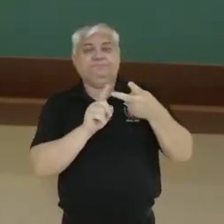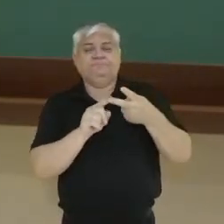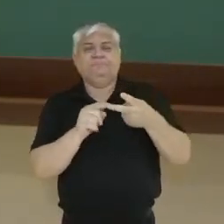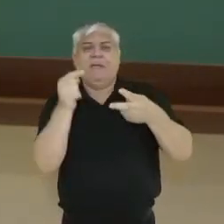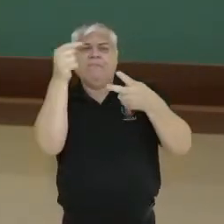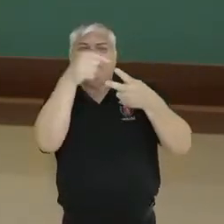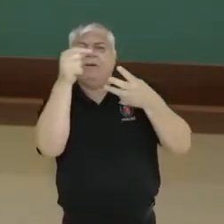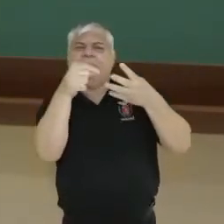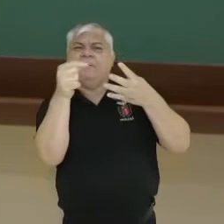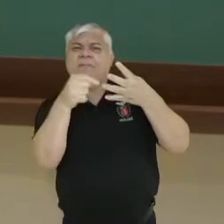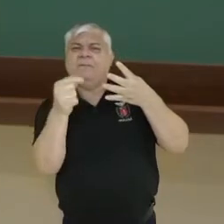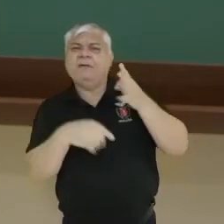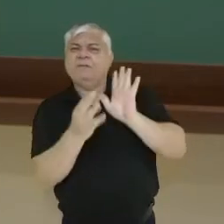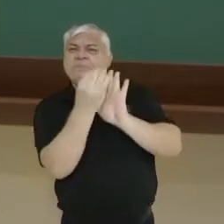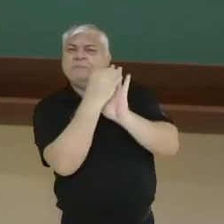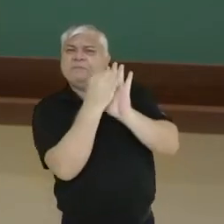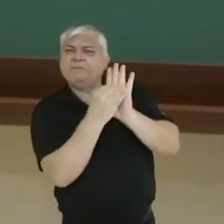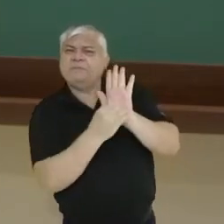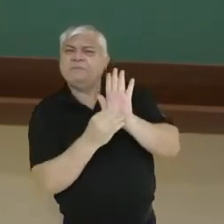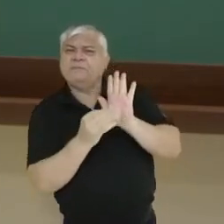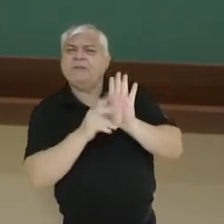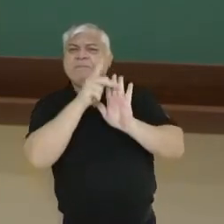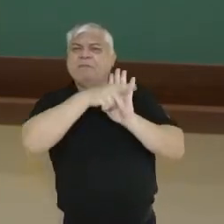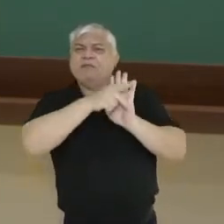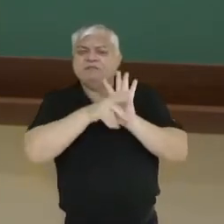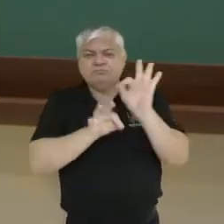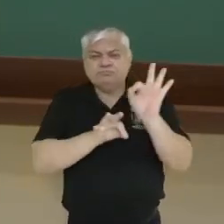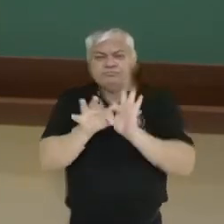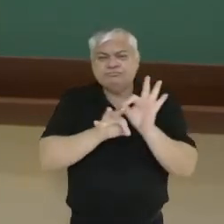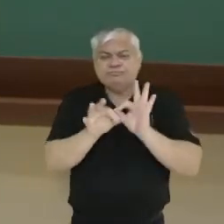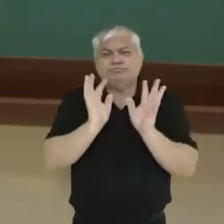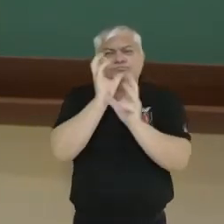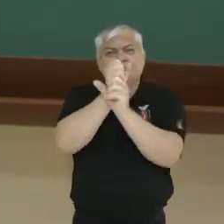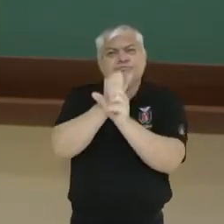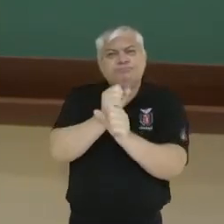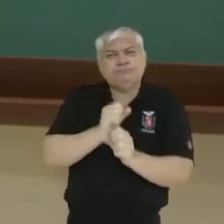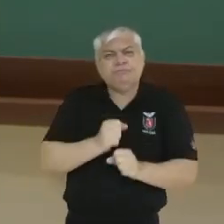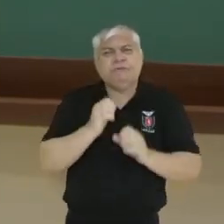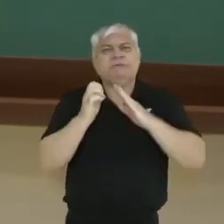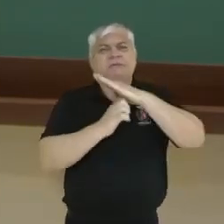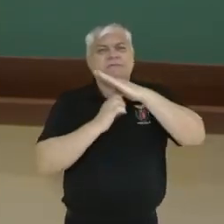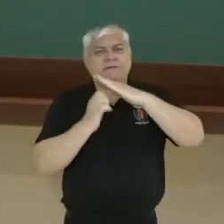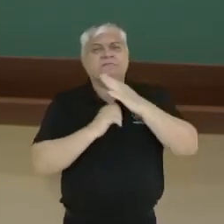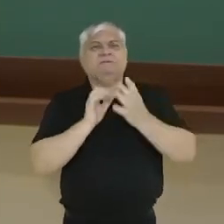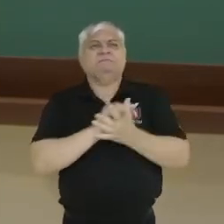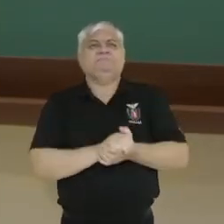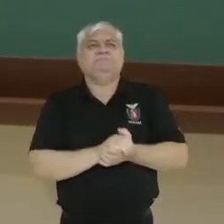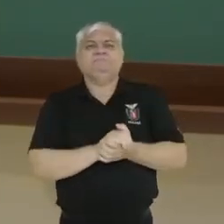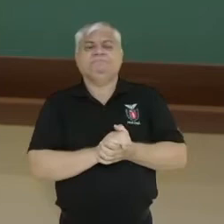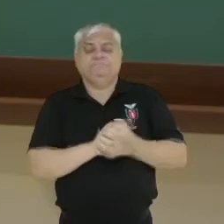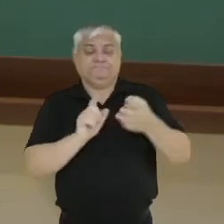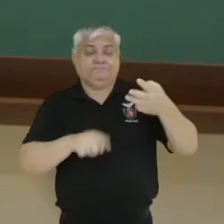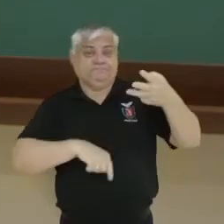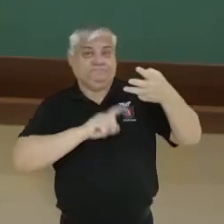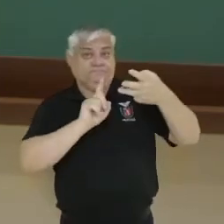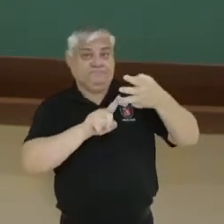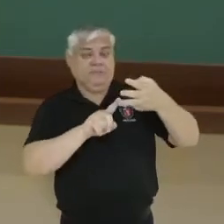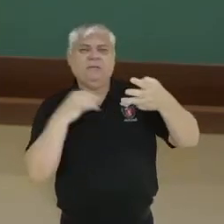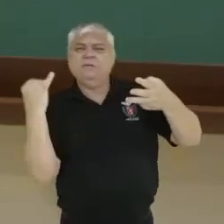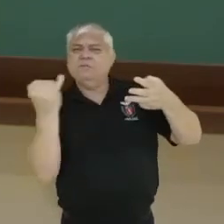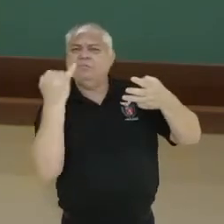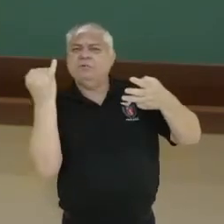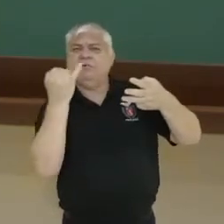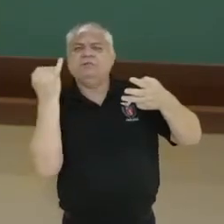devem constar no planejamento orçamentário da sua empresa? Por que é